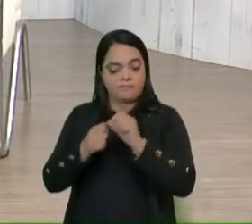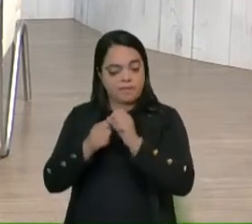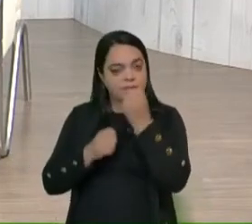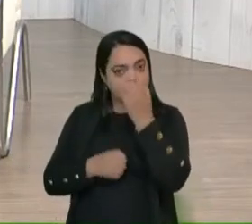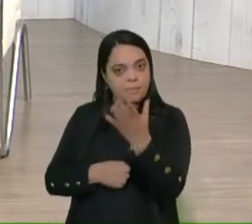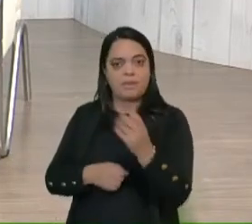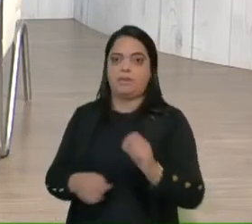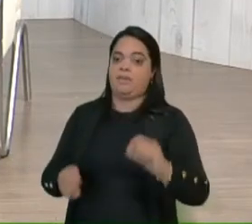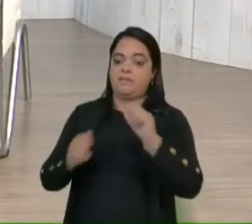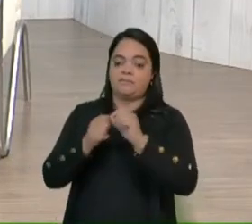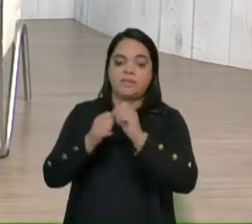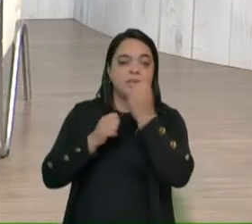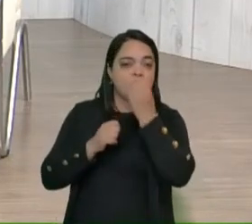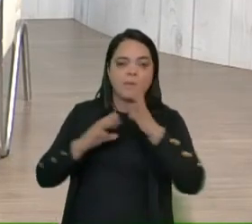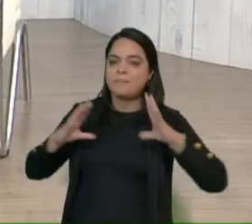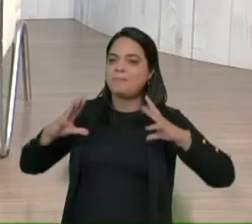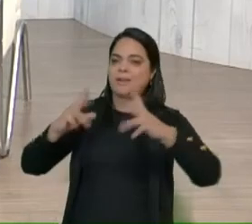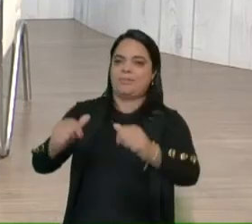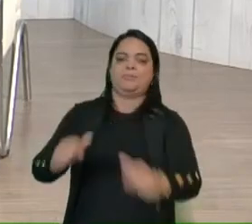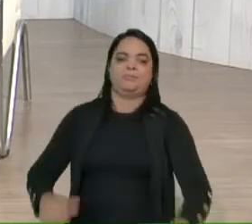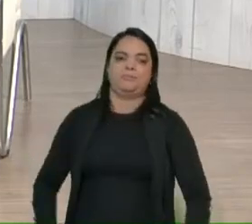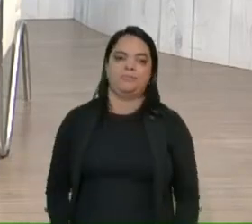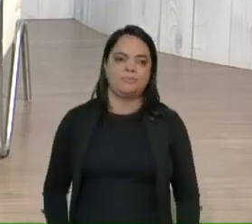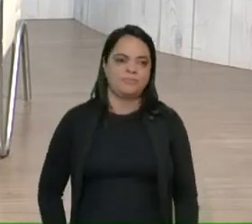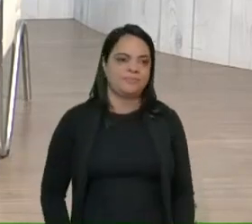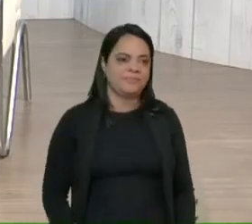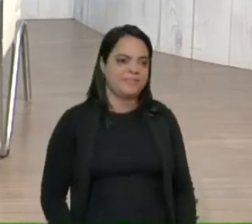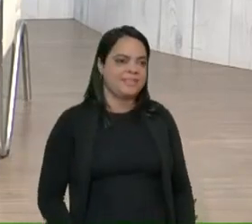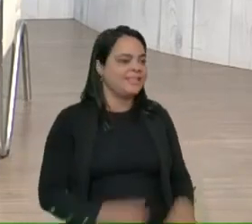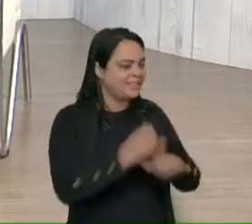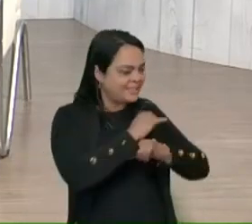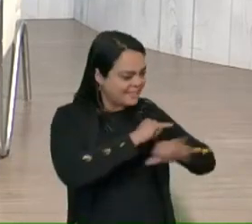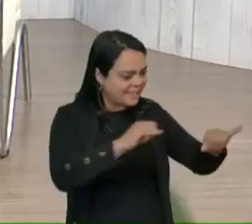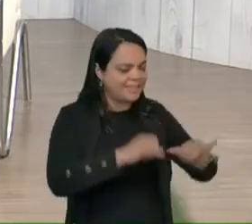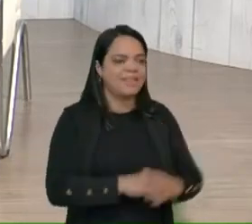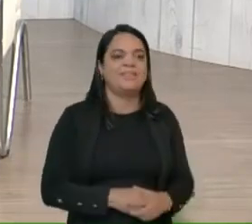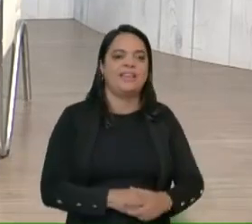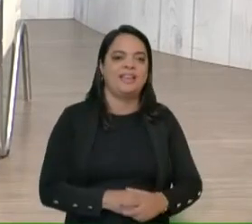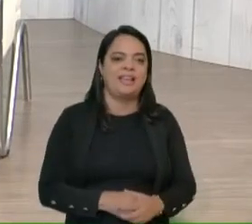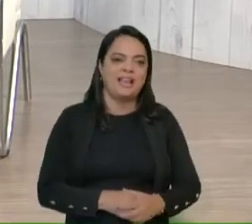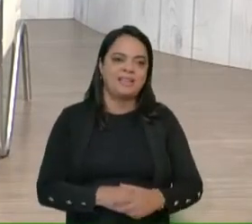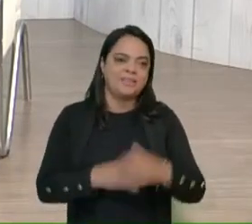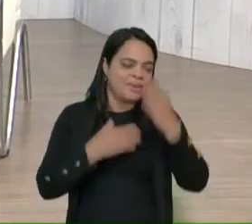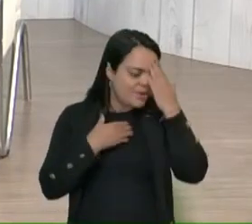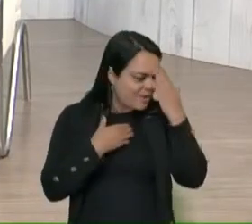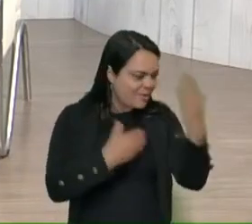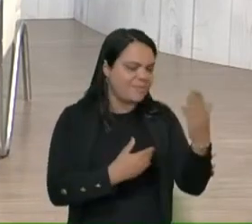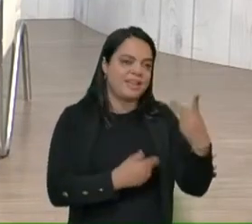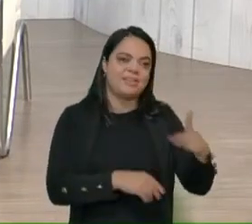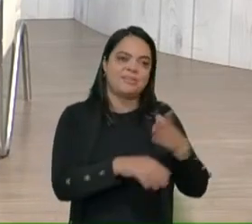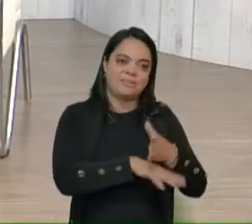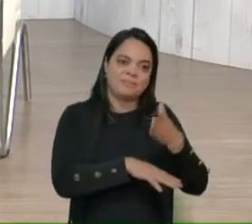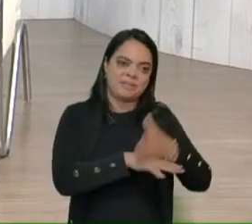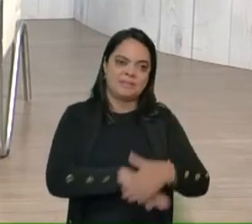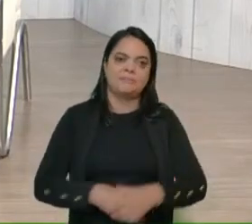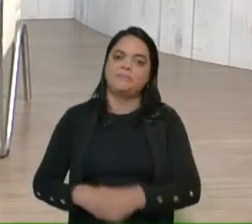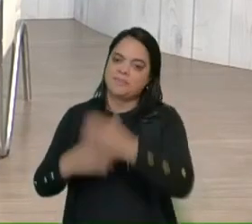e fazer o bem a todos os seres se a gente então tá dado o recado né mon Muito obrigado pela sua participação Obrigada a